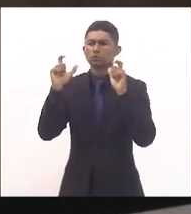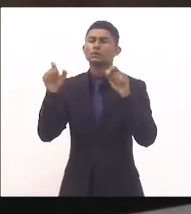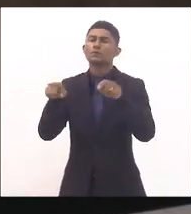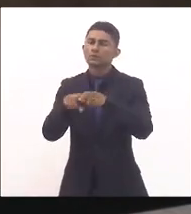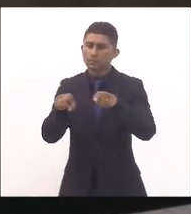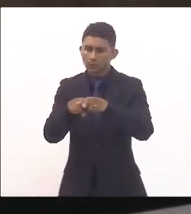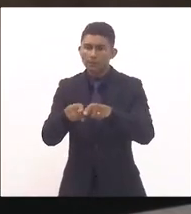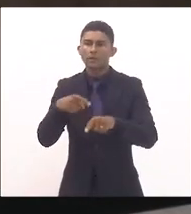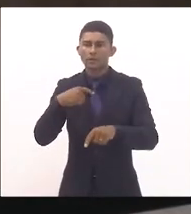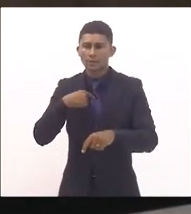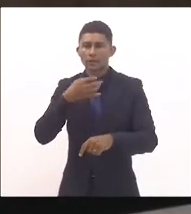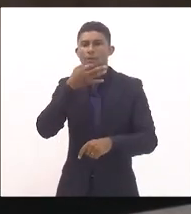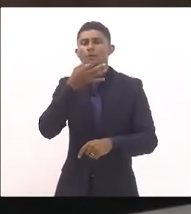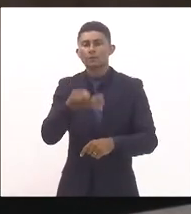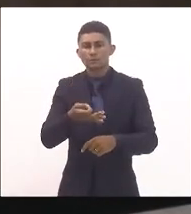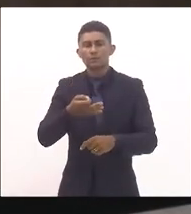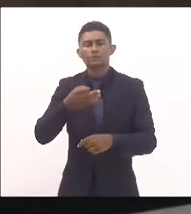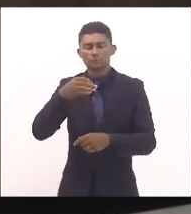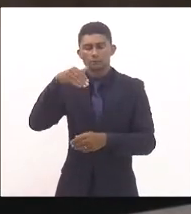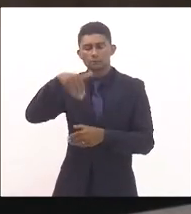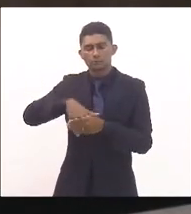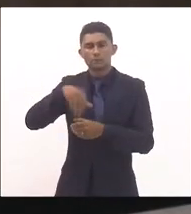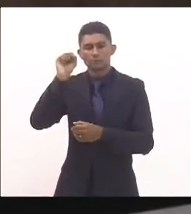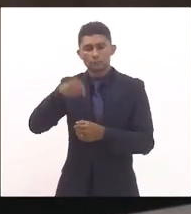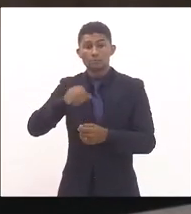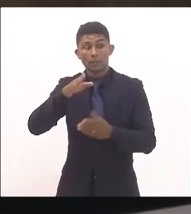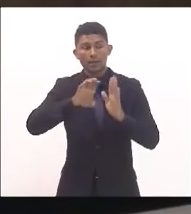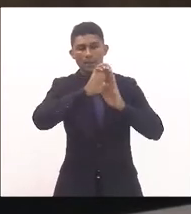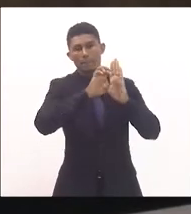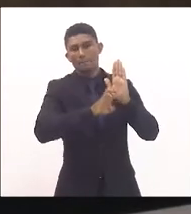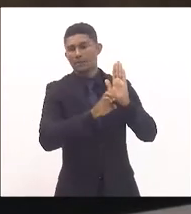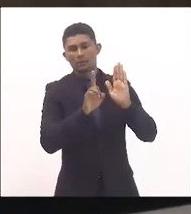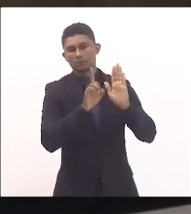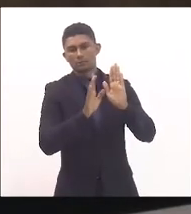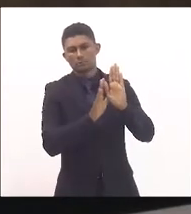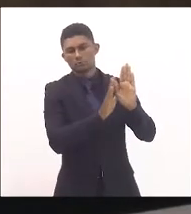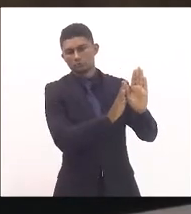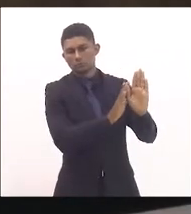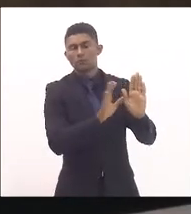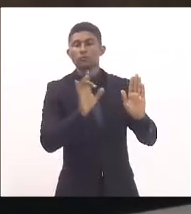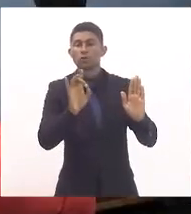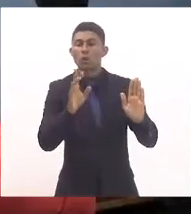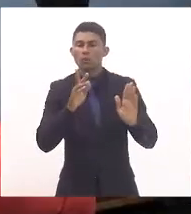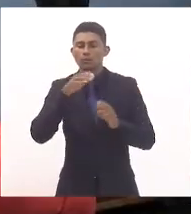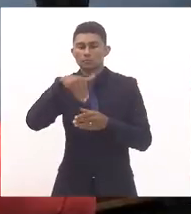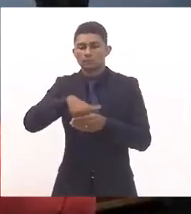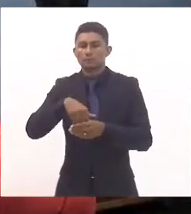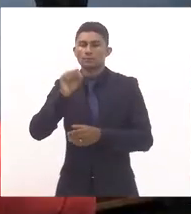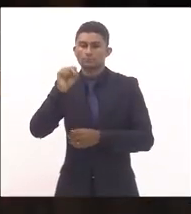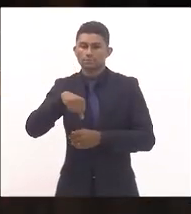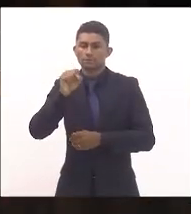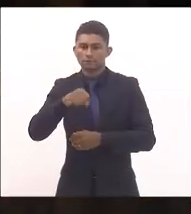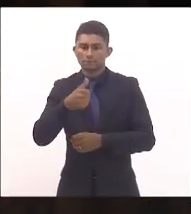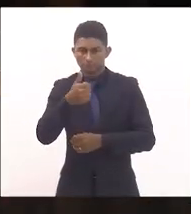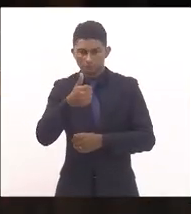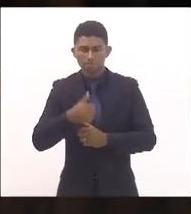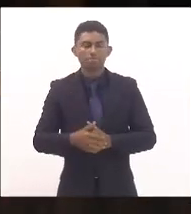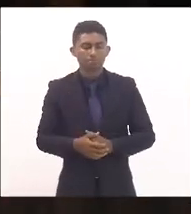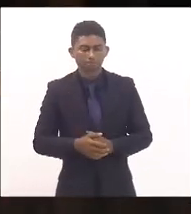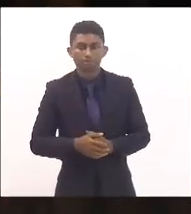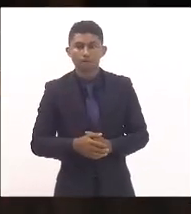parecer favorável, mas sem fazer menção às emendas da CCJ por enquanto. Portanto, meramente favorável por enquanto. Pela Comissão de Orçamento, deputado